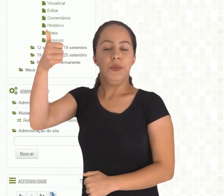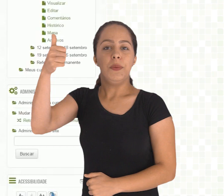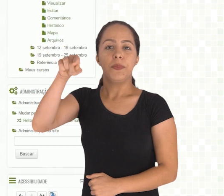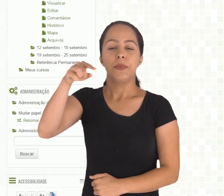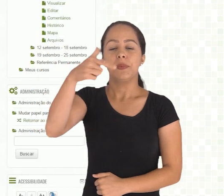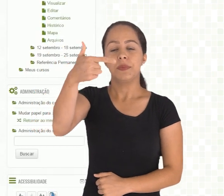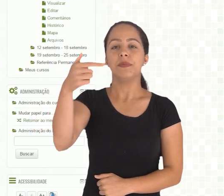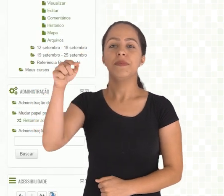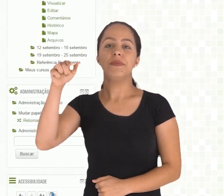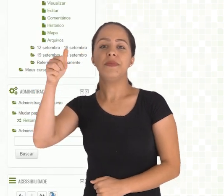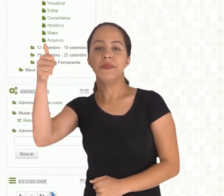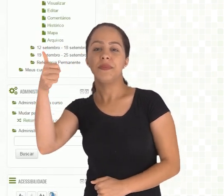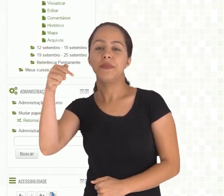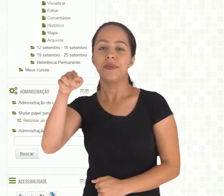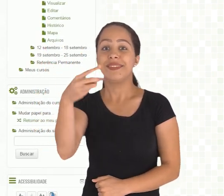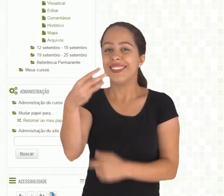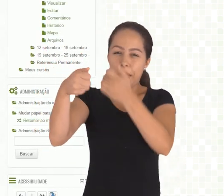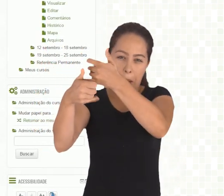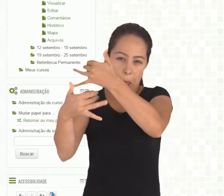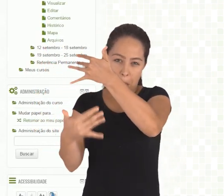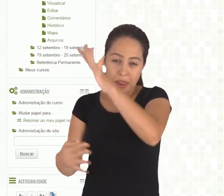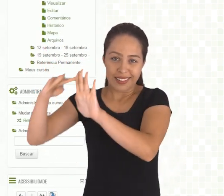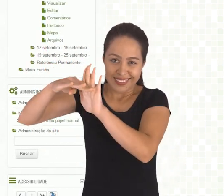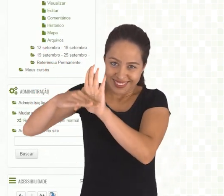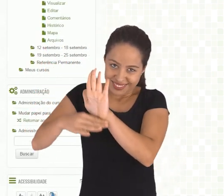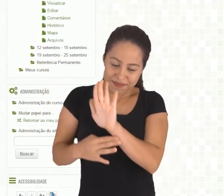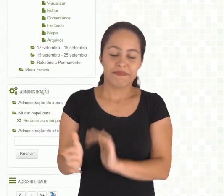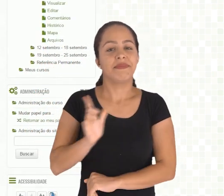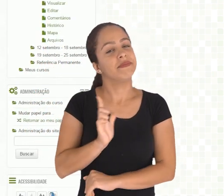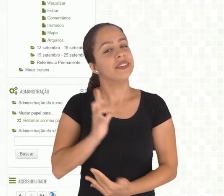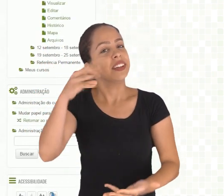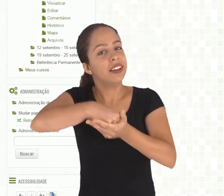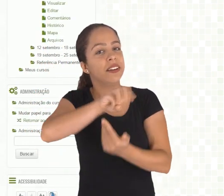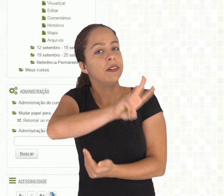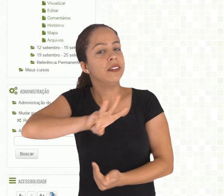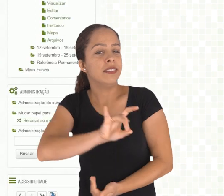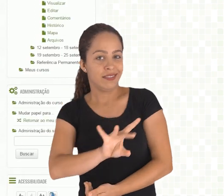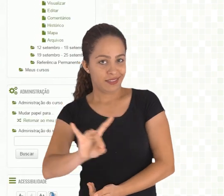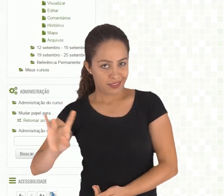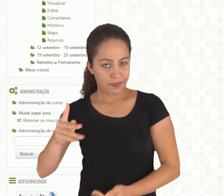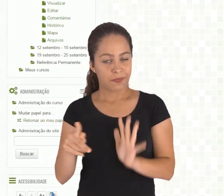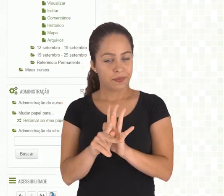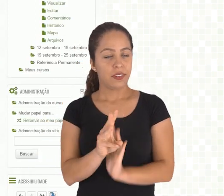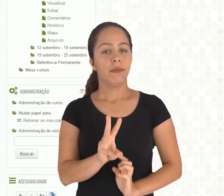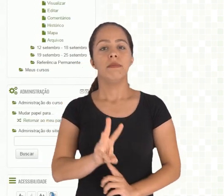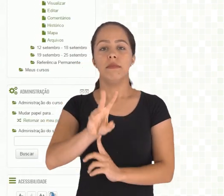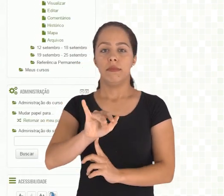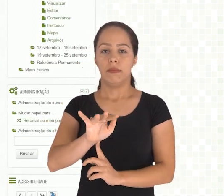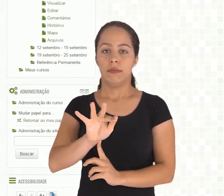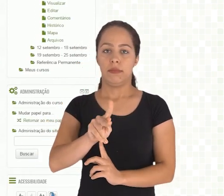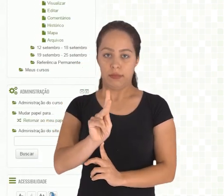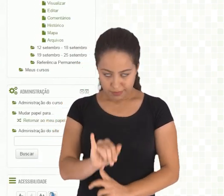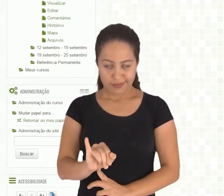e por aí vai você colocasse outro título um que está no mesmo nível deste primeiro ele ficaria como item 2 então ele já faz e ciência